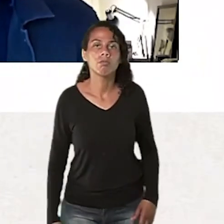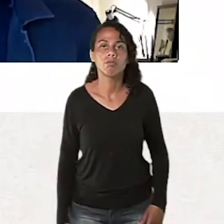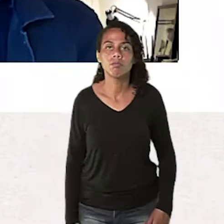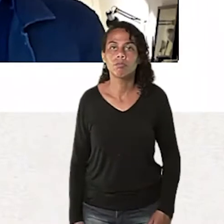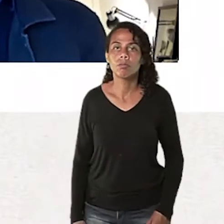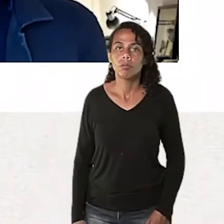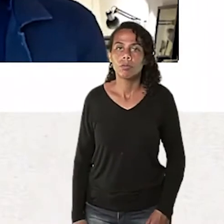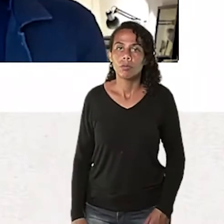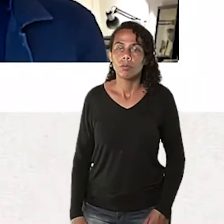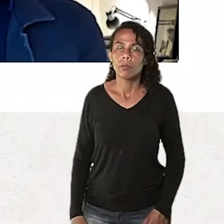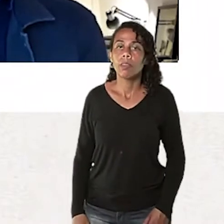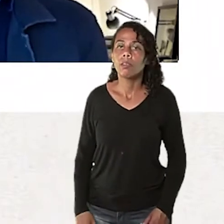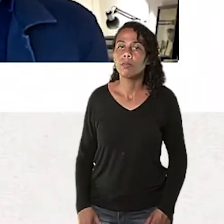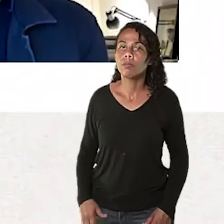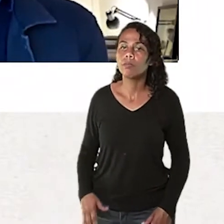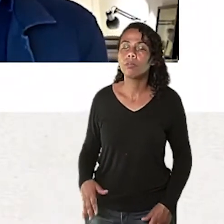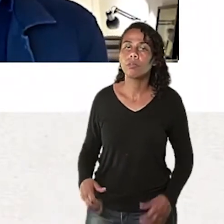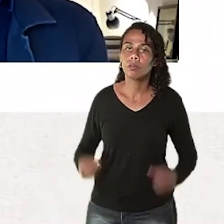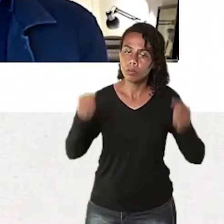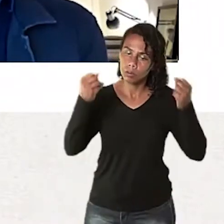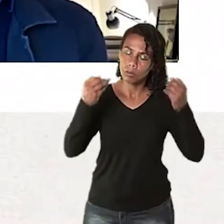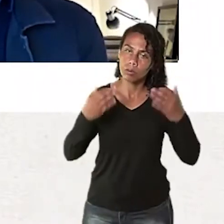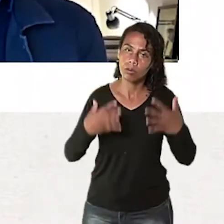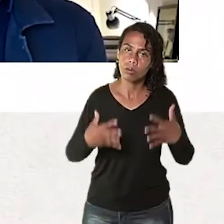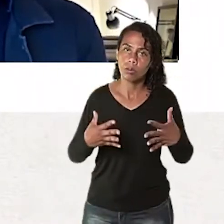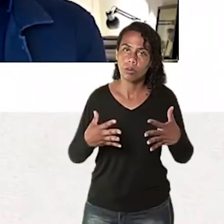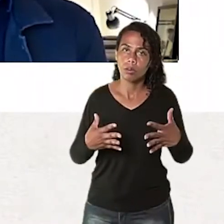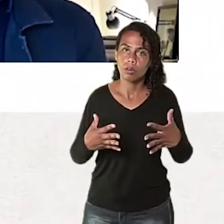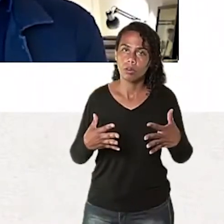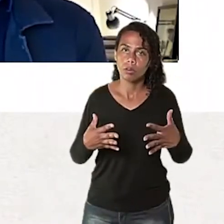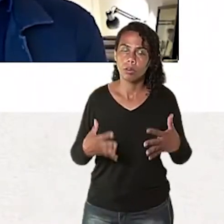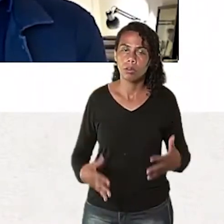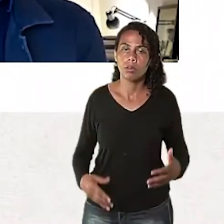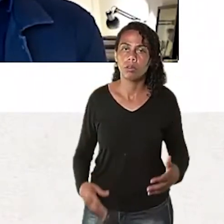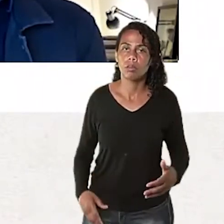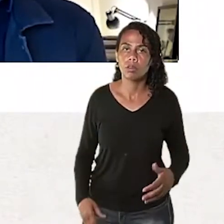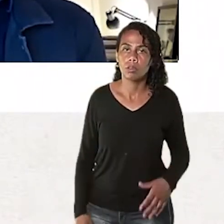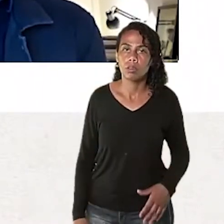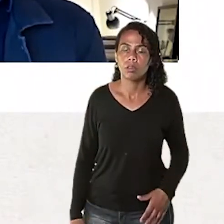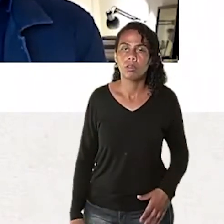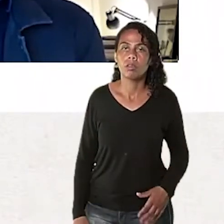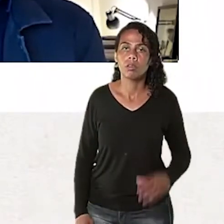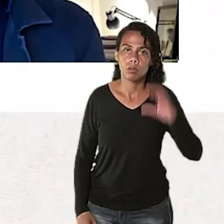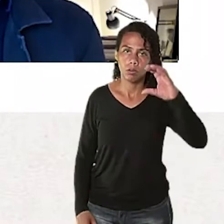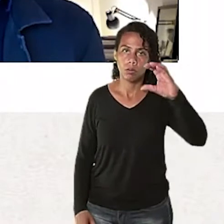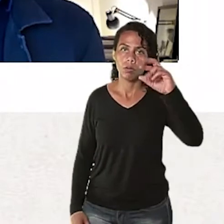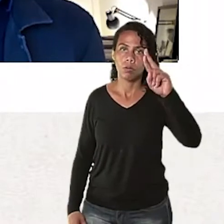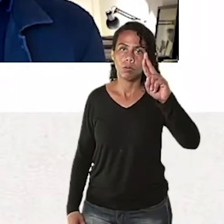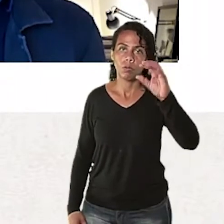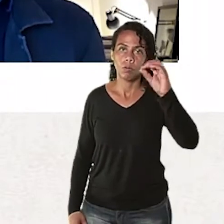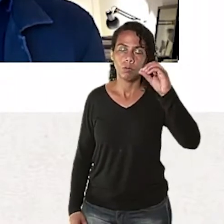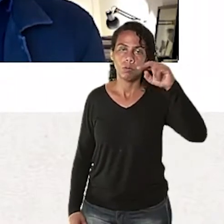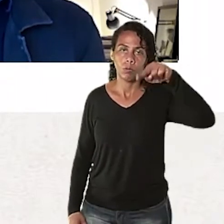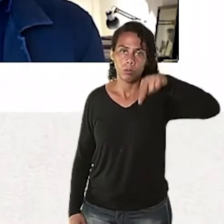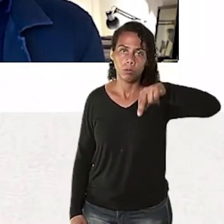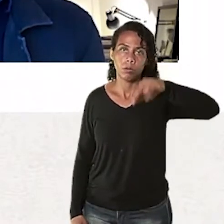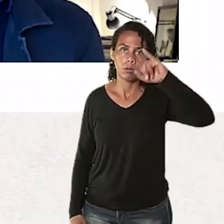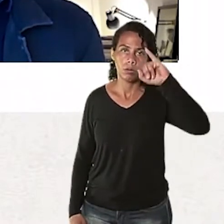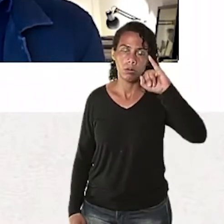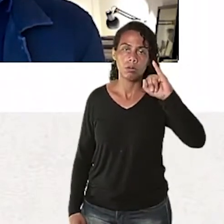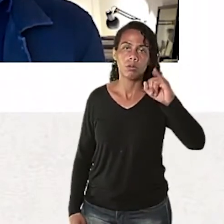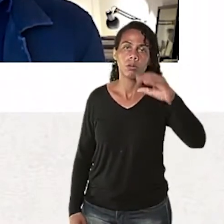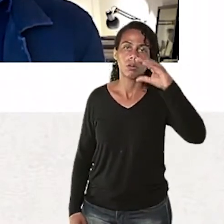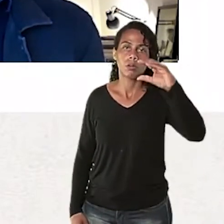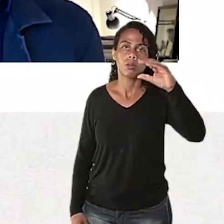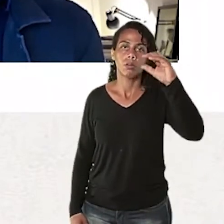A Isa Pessoa, ela me falou uma coisa, ela pegou uma frase de uma dessas crônicas, eu não estou me lembrando qual é, que tinha uma coisa, que tinha um jogo